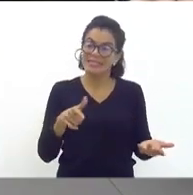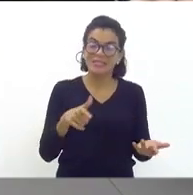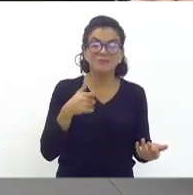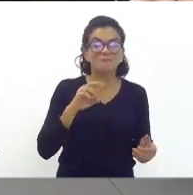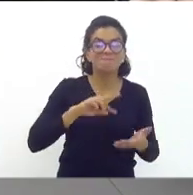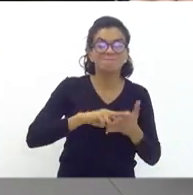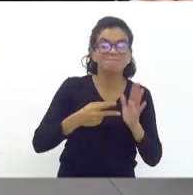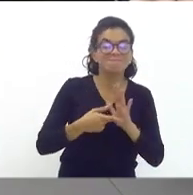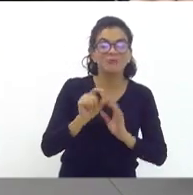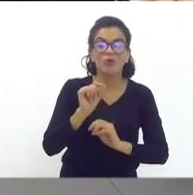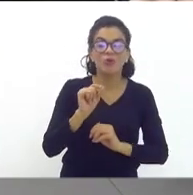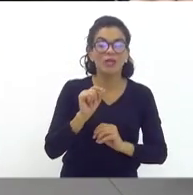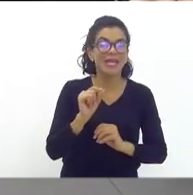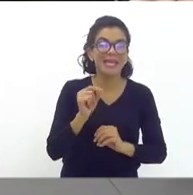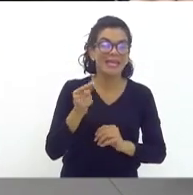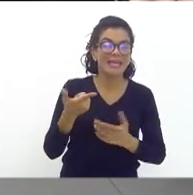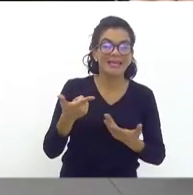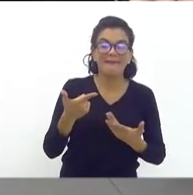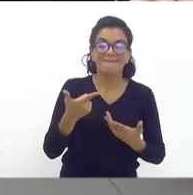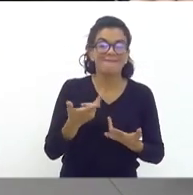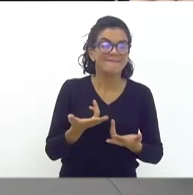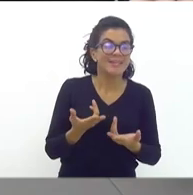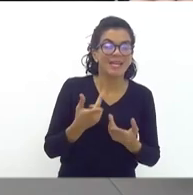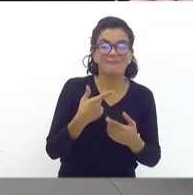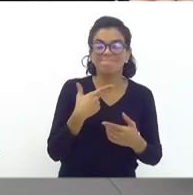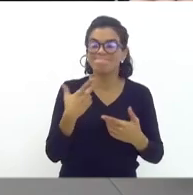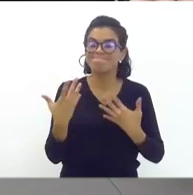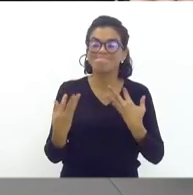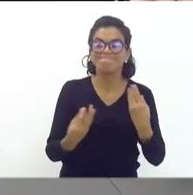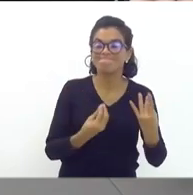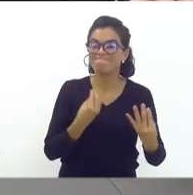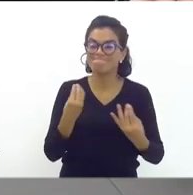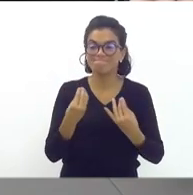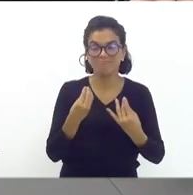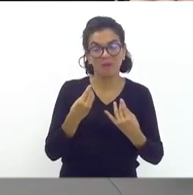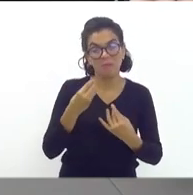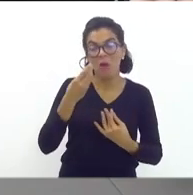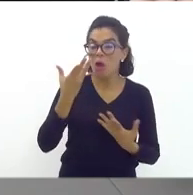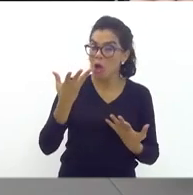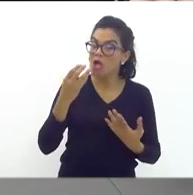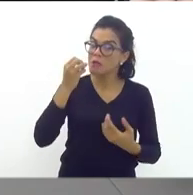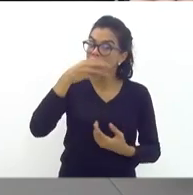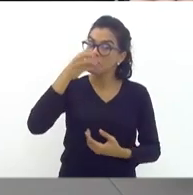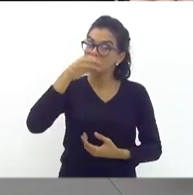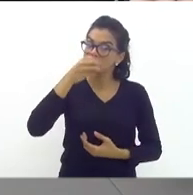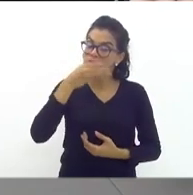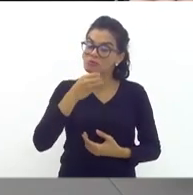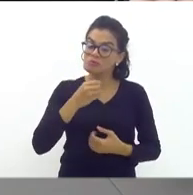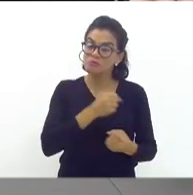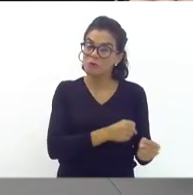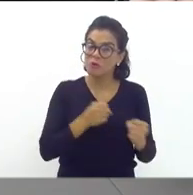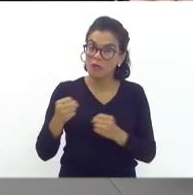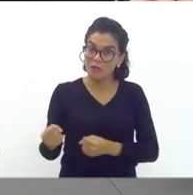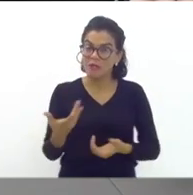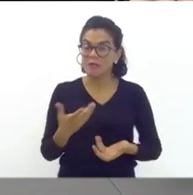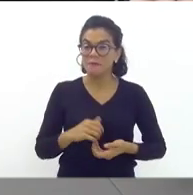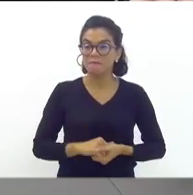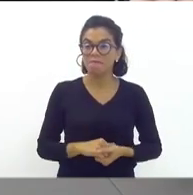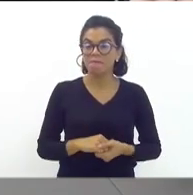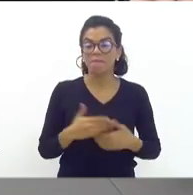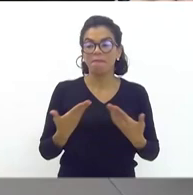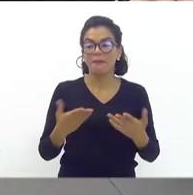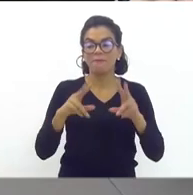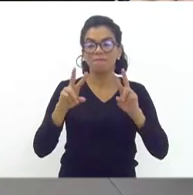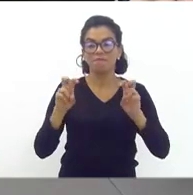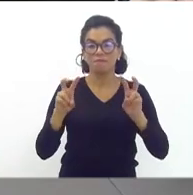Refém de uma discricionariedade de mais que pode beirar uma arbitrariedade Então nesse sentido que a agência que atuar e com relação